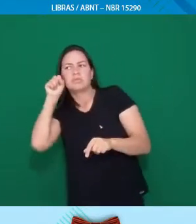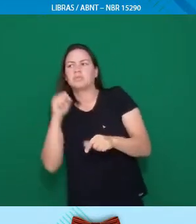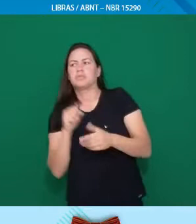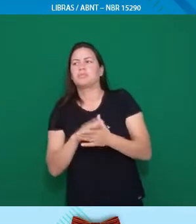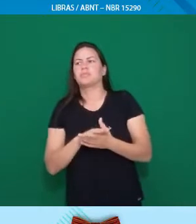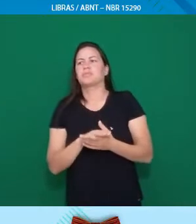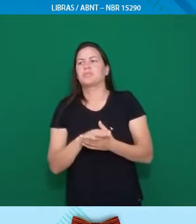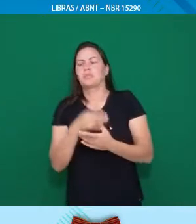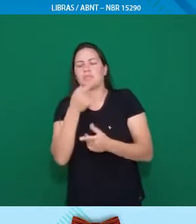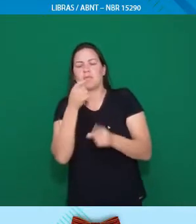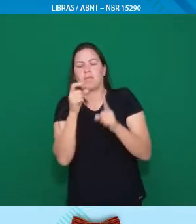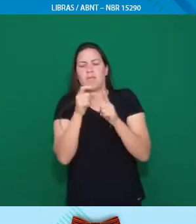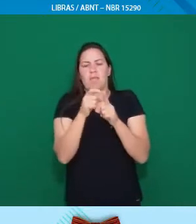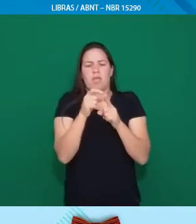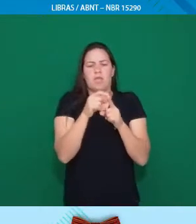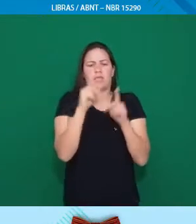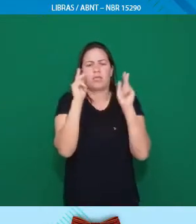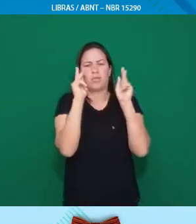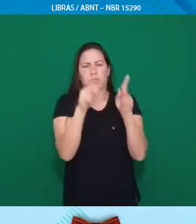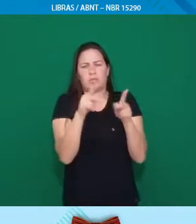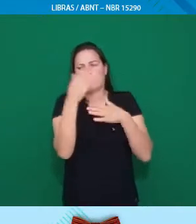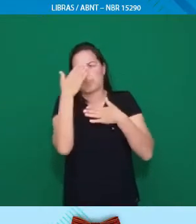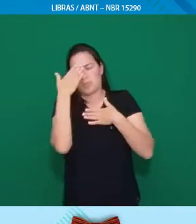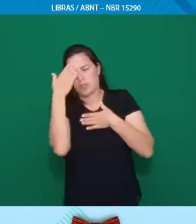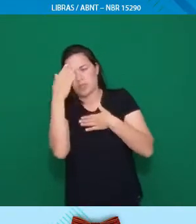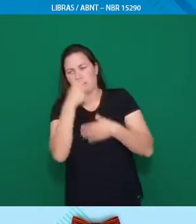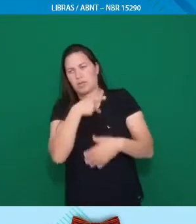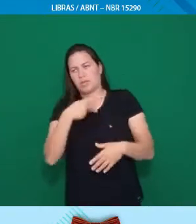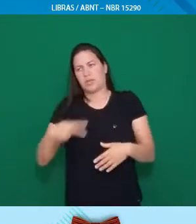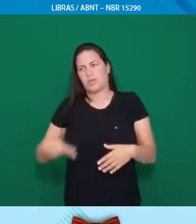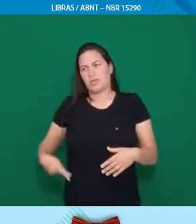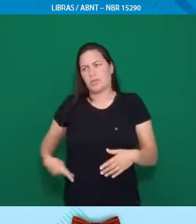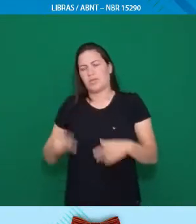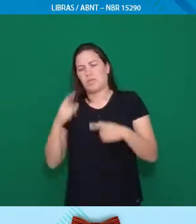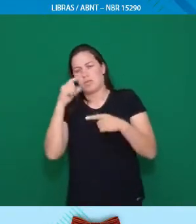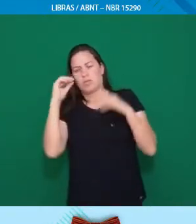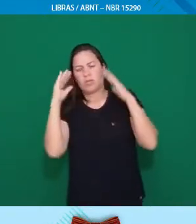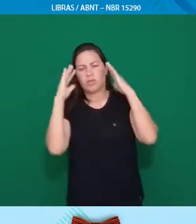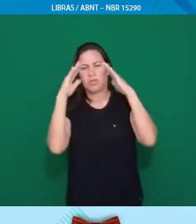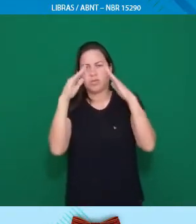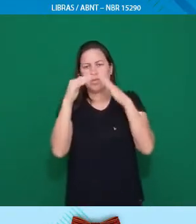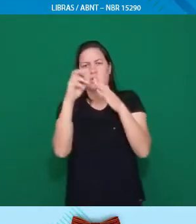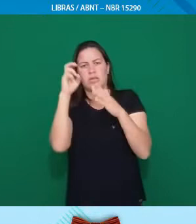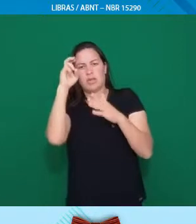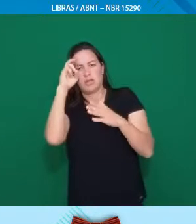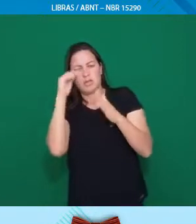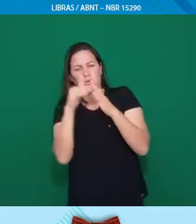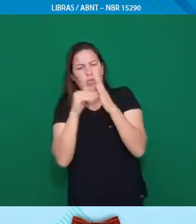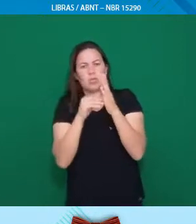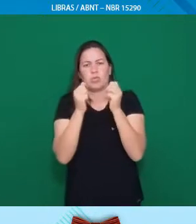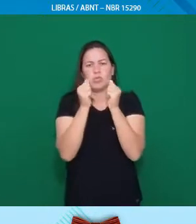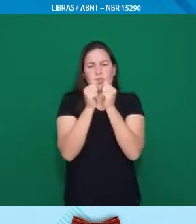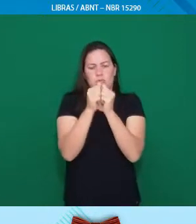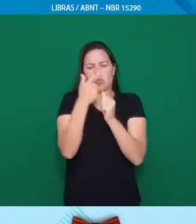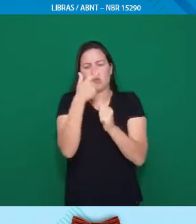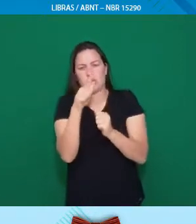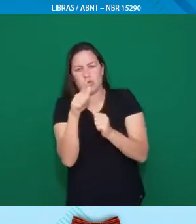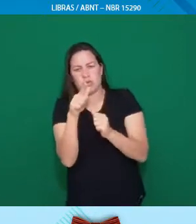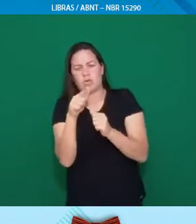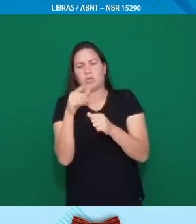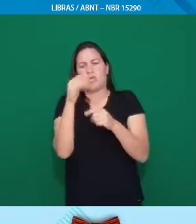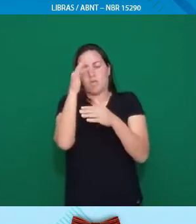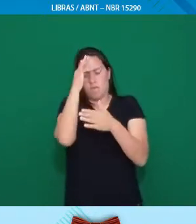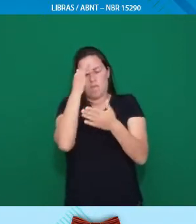gosta de ouvir a linguagem do Povo Obrigado presidente que Deus nos ajude quinta nós estejamos aqui de